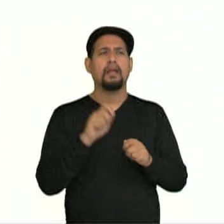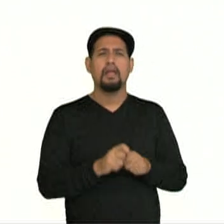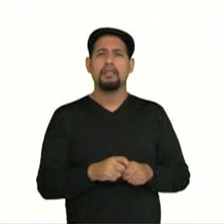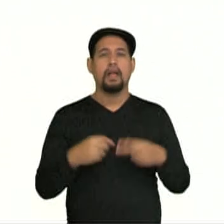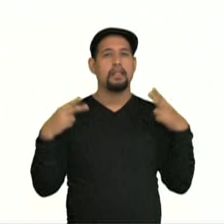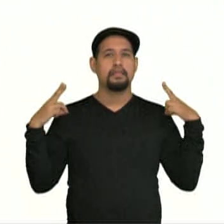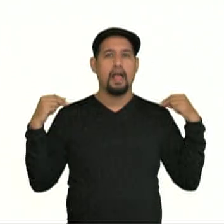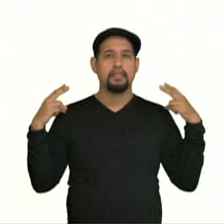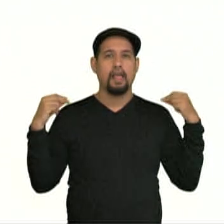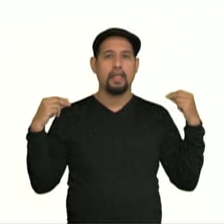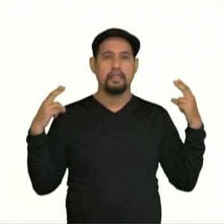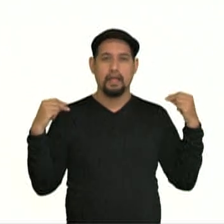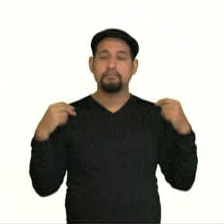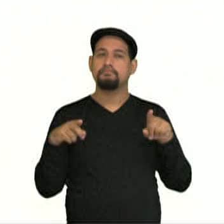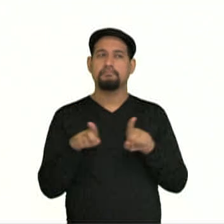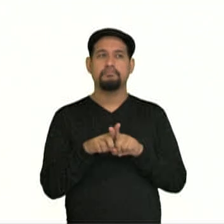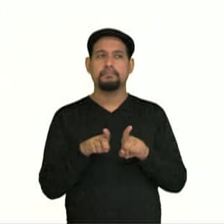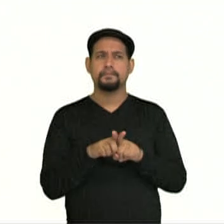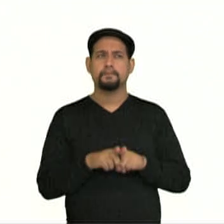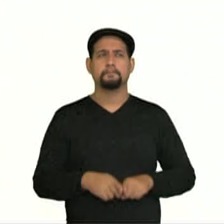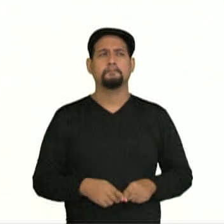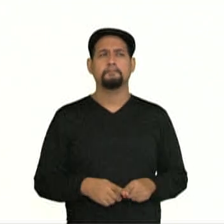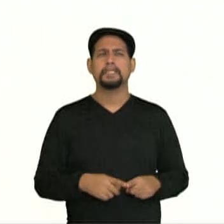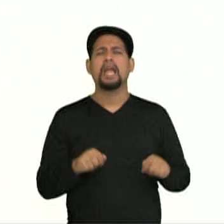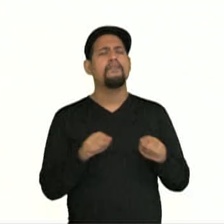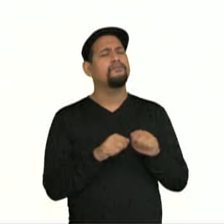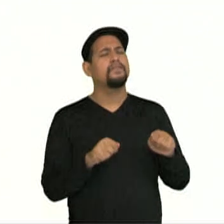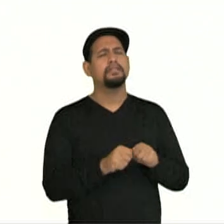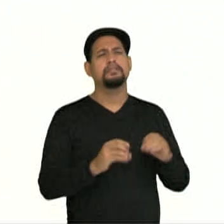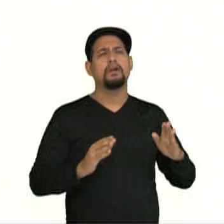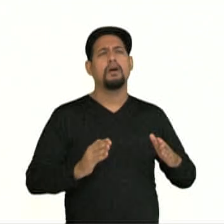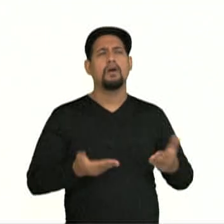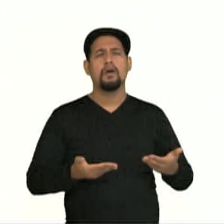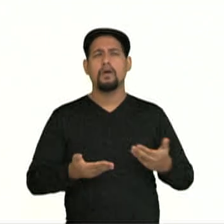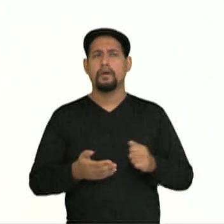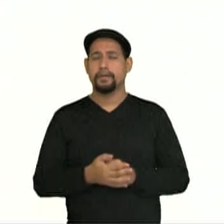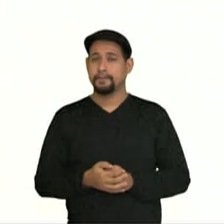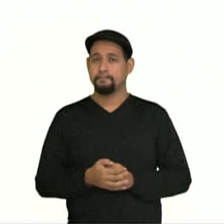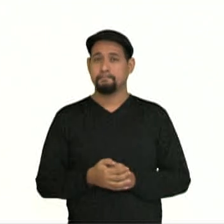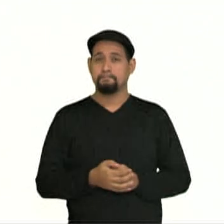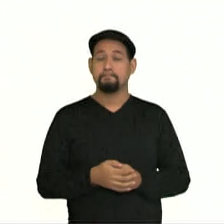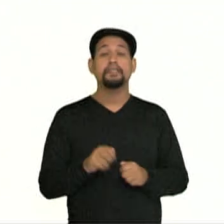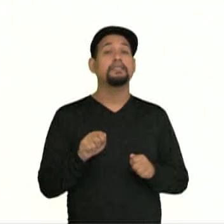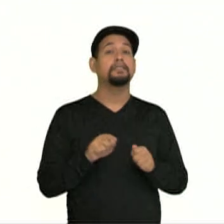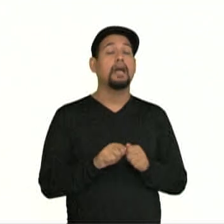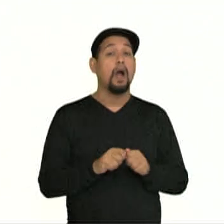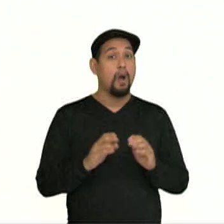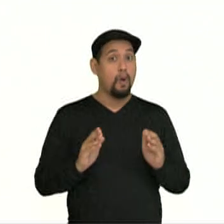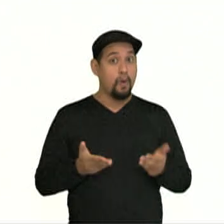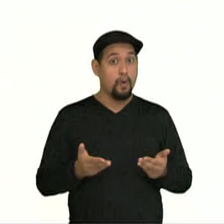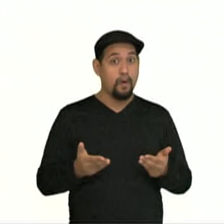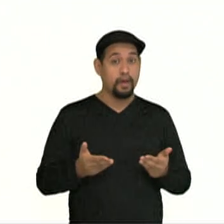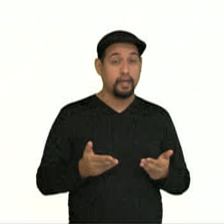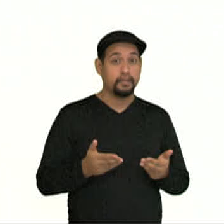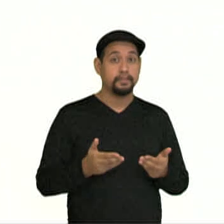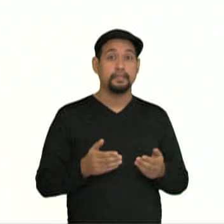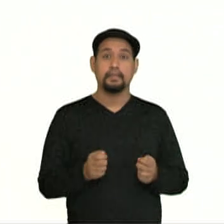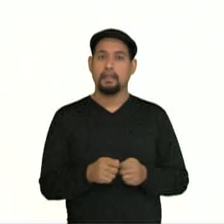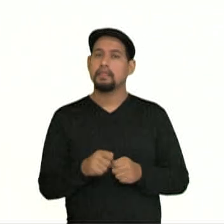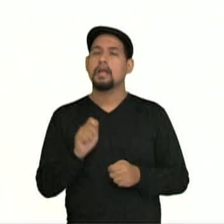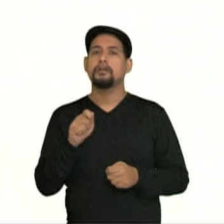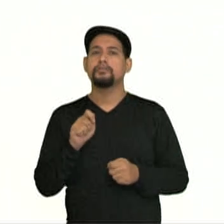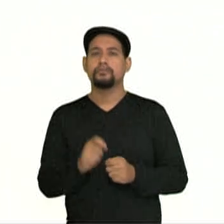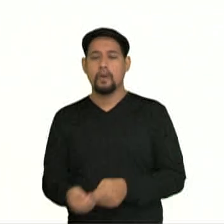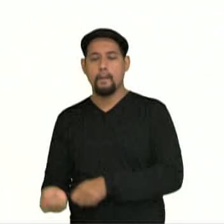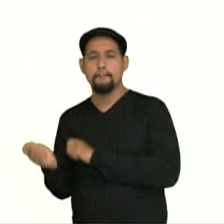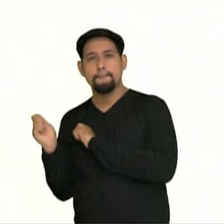a pilot. What's he doing now? O que ele está fazendo neste exato momento? I'm playing golf. Ele diz,